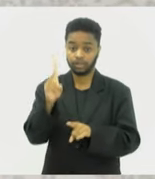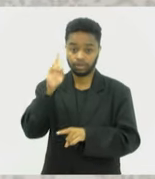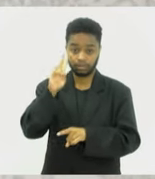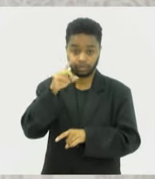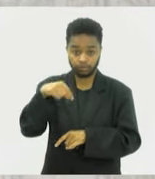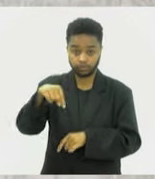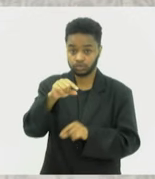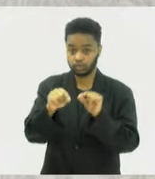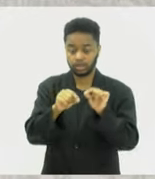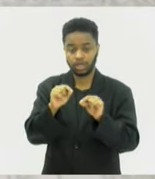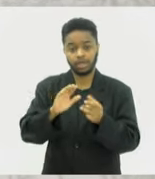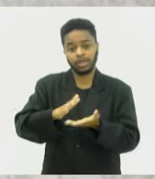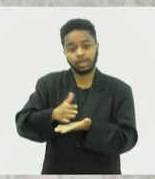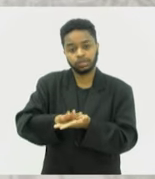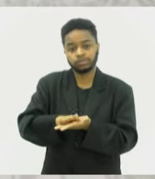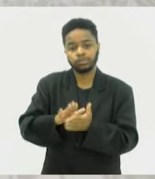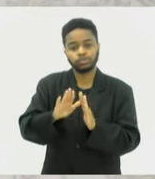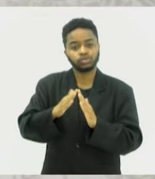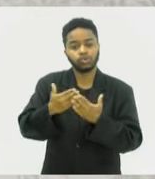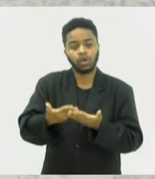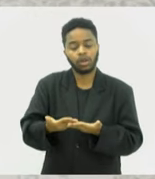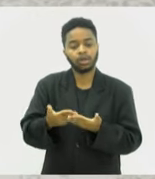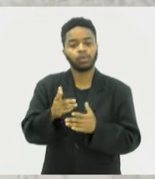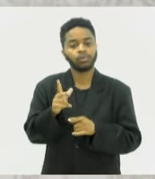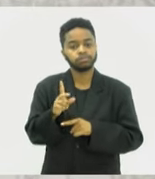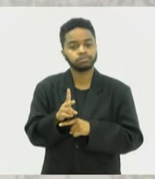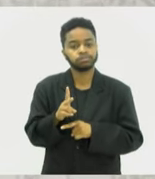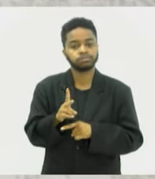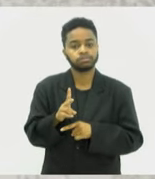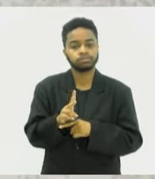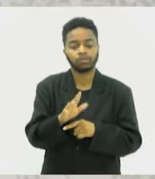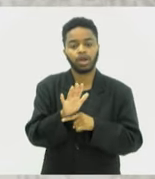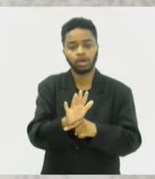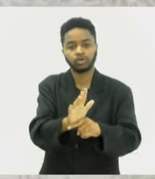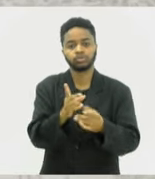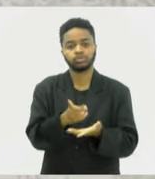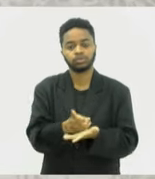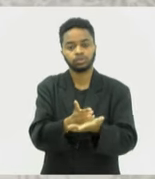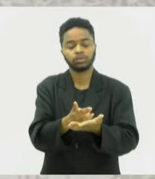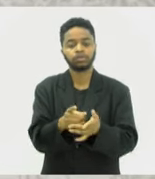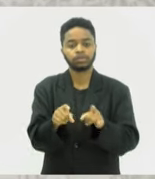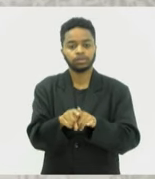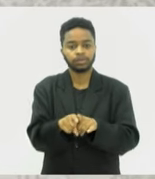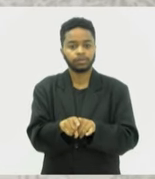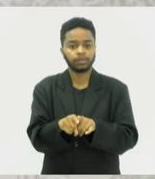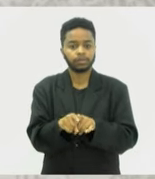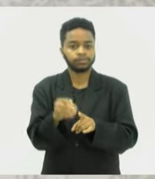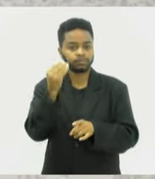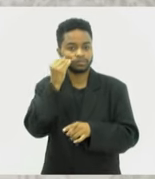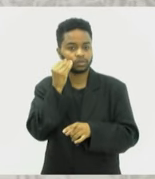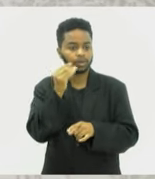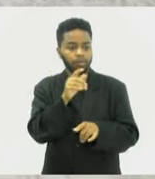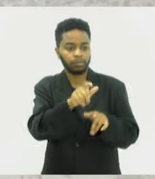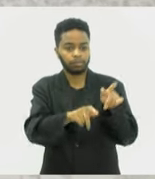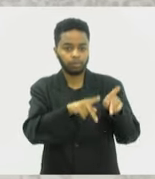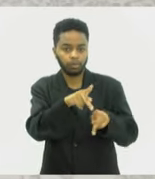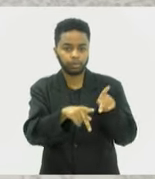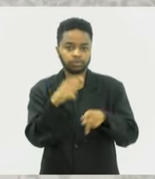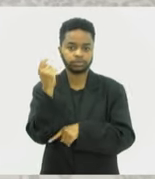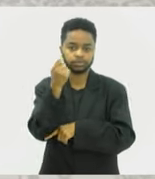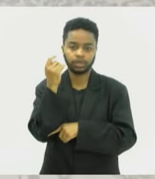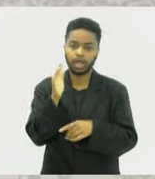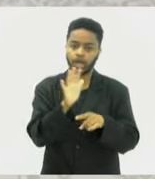samba continuam ajudando, né, prestando nossos serviços aí para poder ajudar todos os gaúchos, reajudar